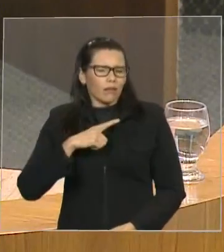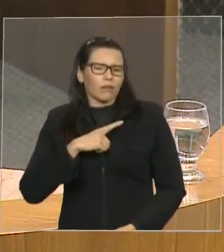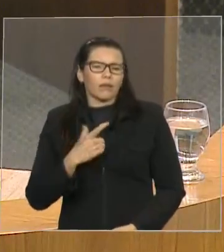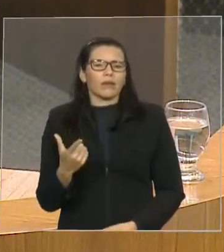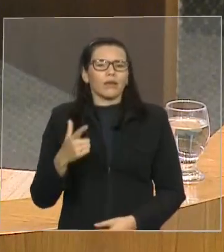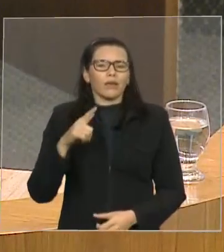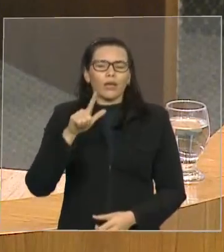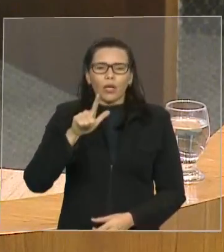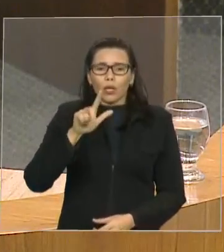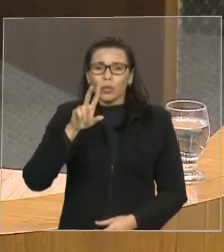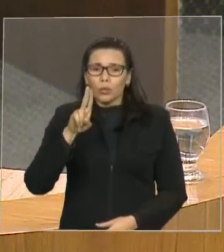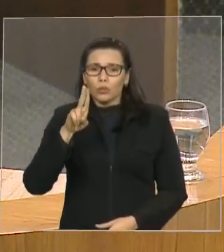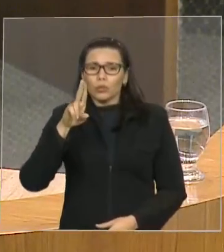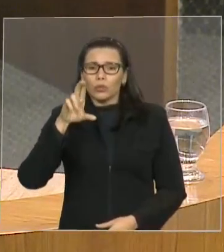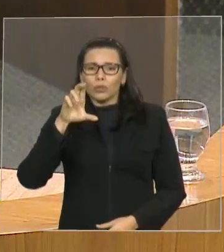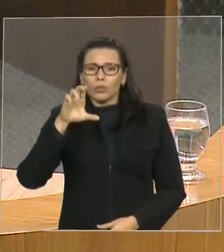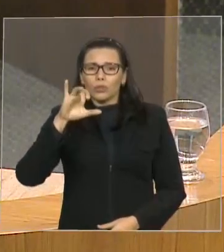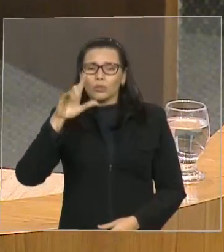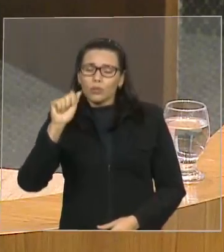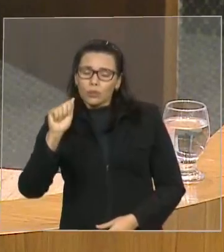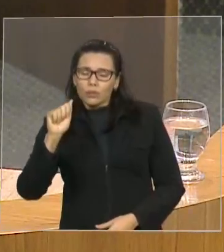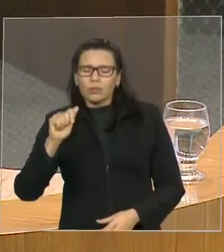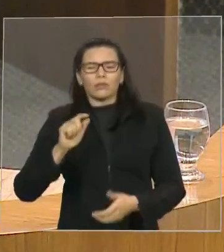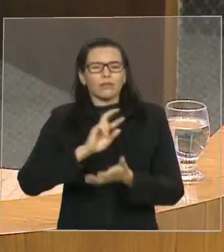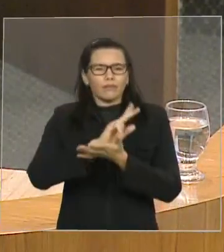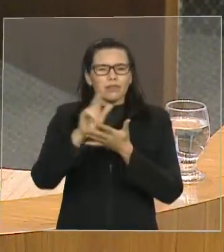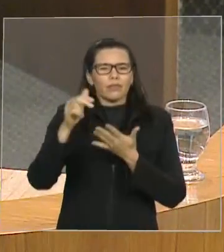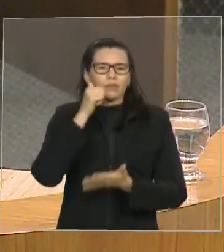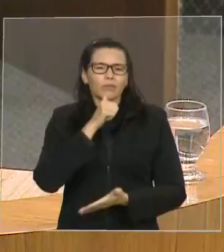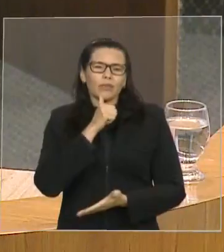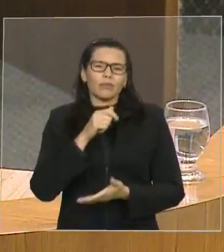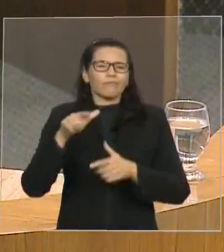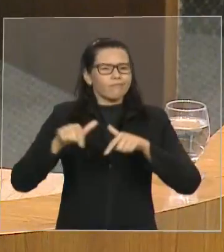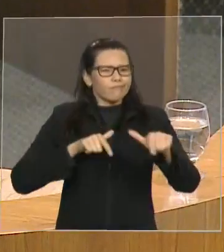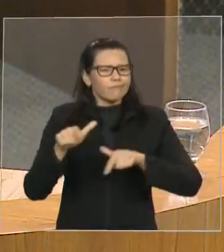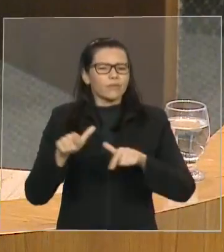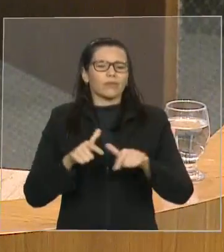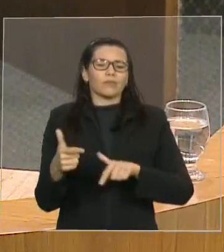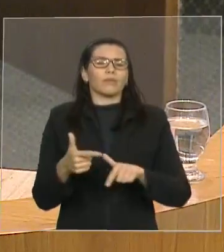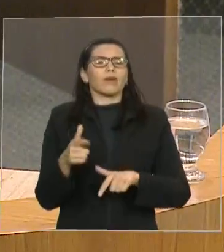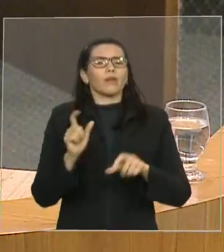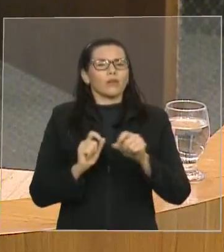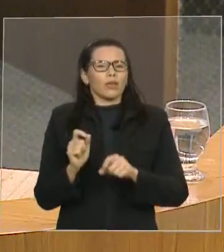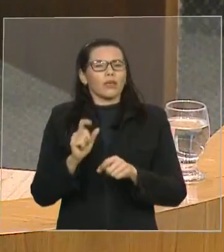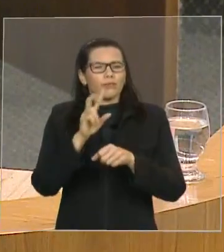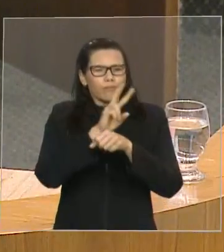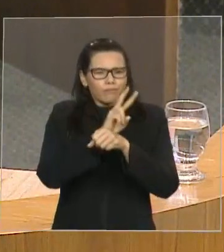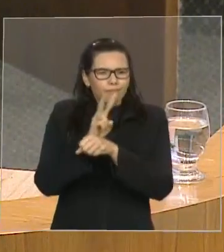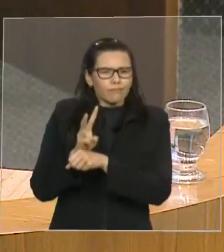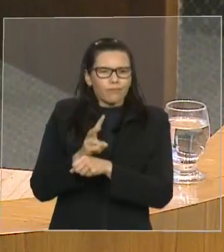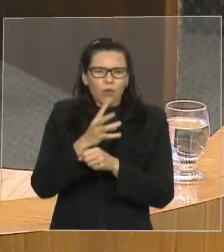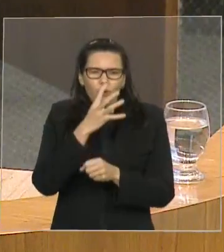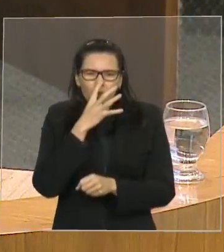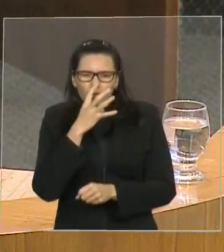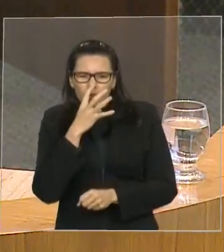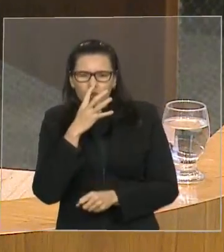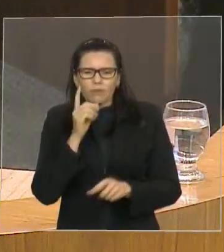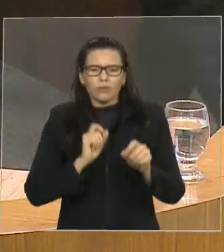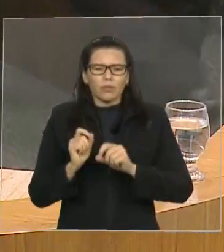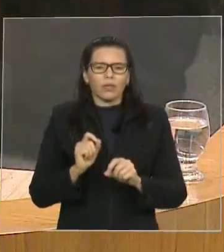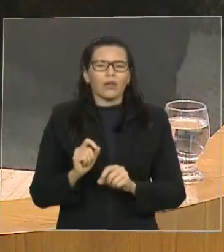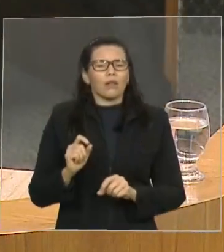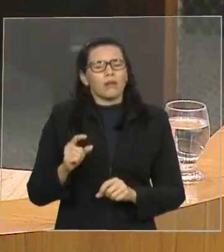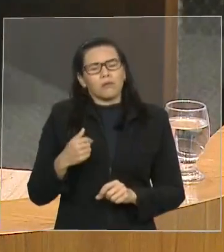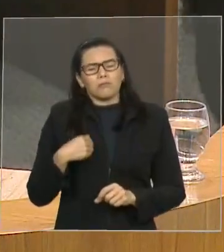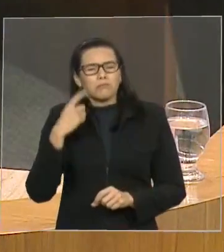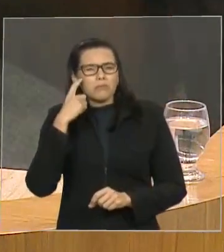proteção à mulher, de combate à violência, para que a gente possa acompanhar, para que a gente possa... Não vamos dizer evitar que aconteça, mas pelo